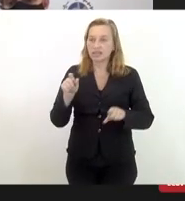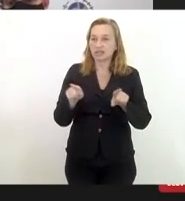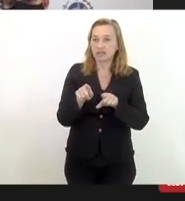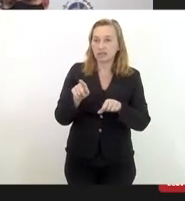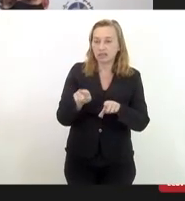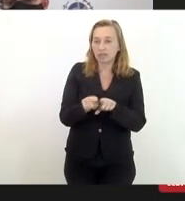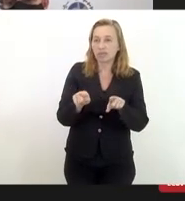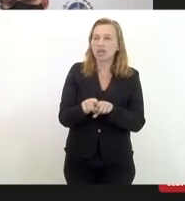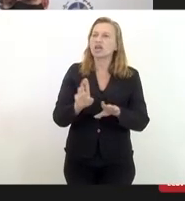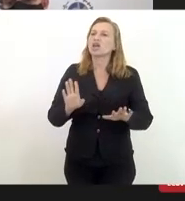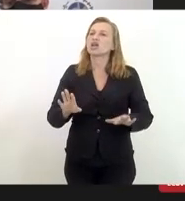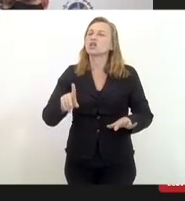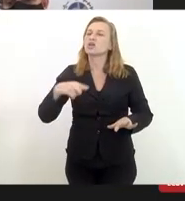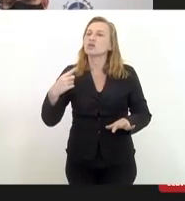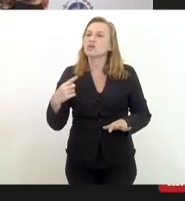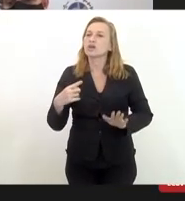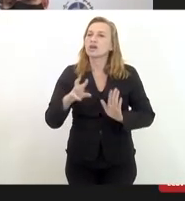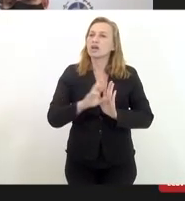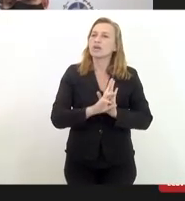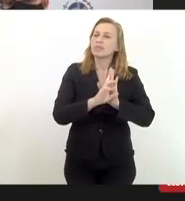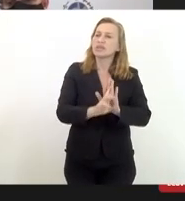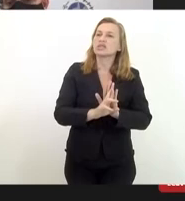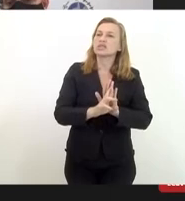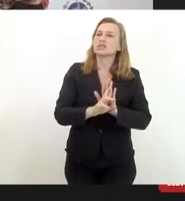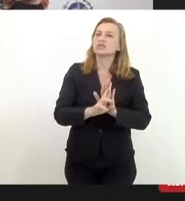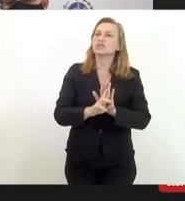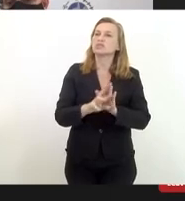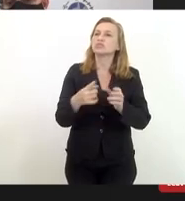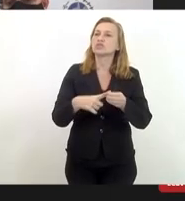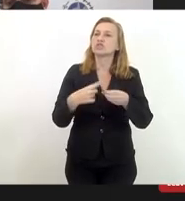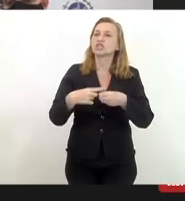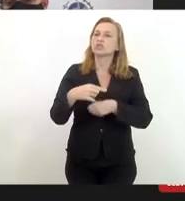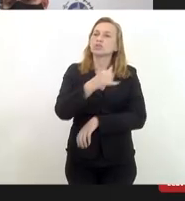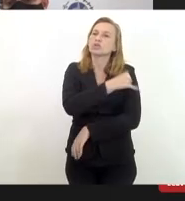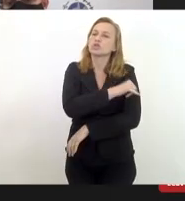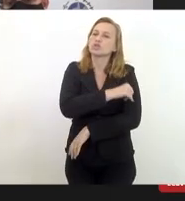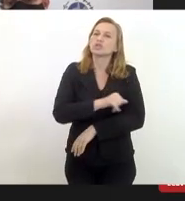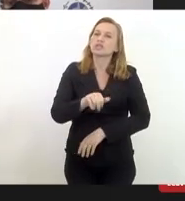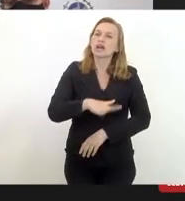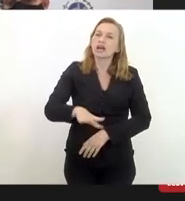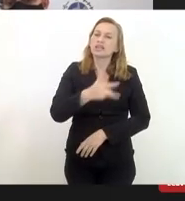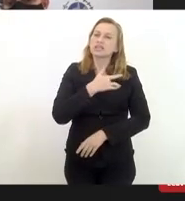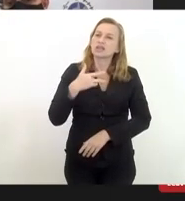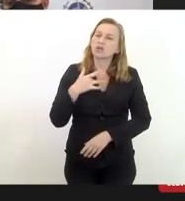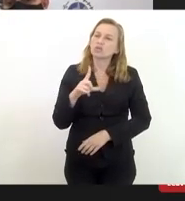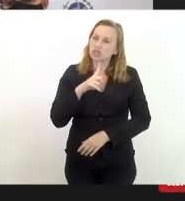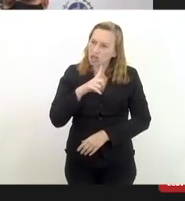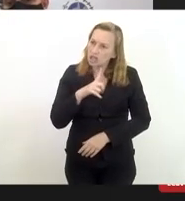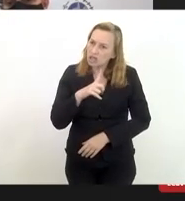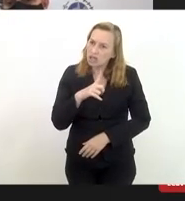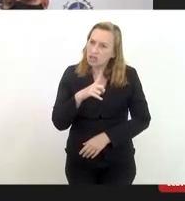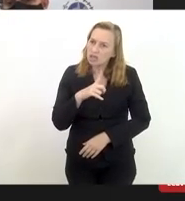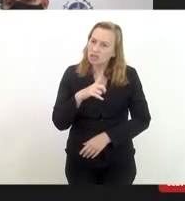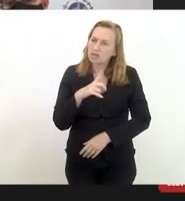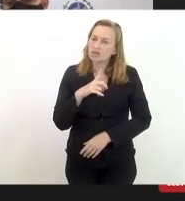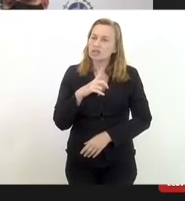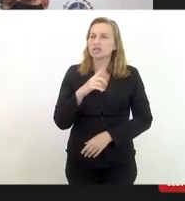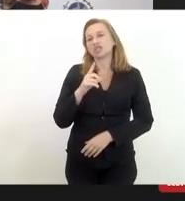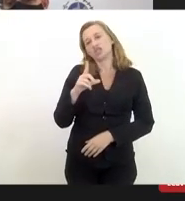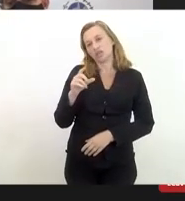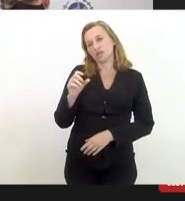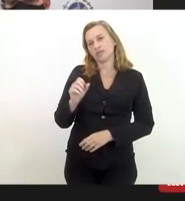alguma representação do município do Rio de Janeiro, por favor, da área da saúde? Se tiver, coloque no chat,